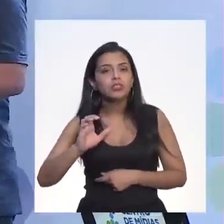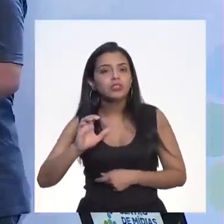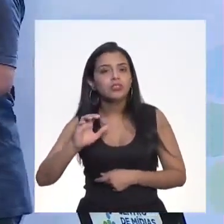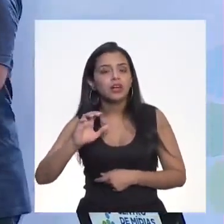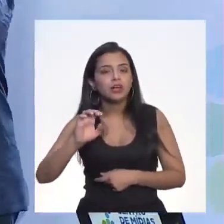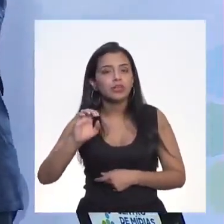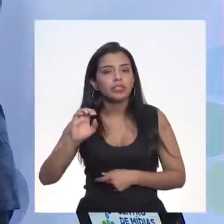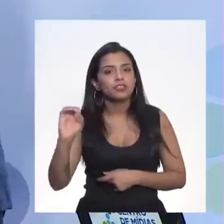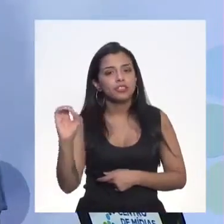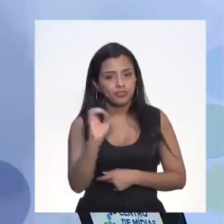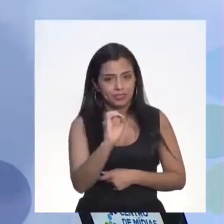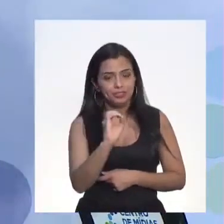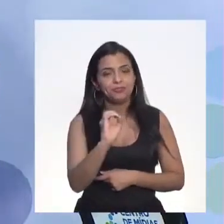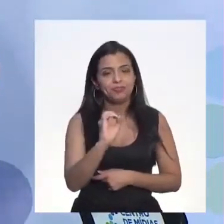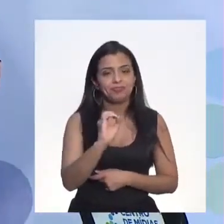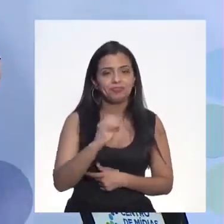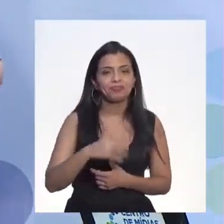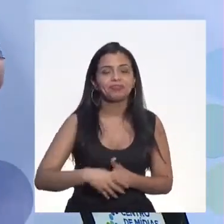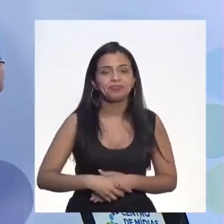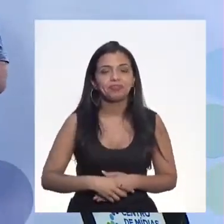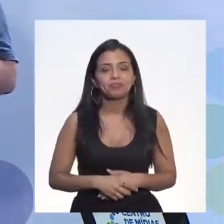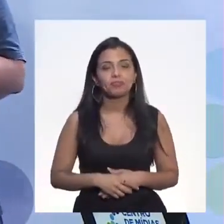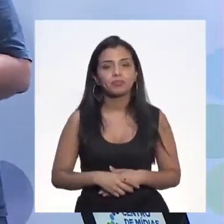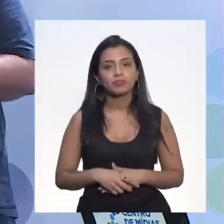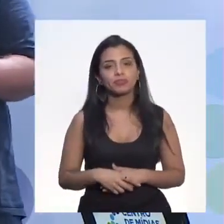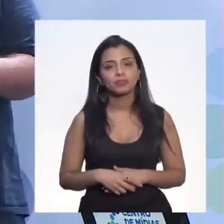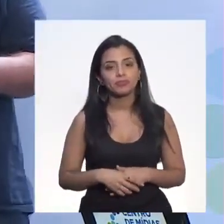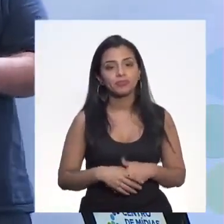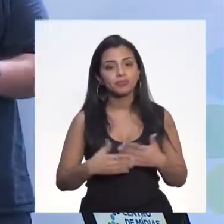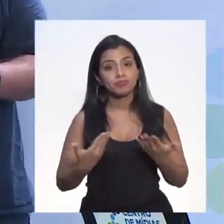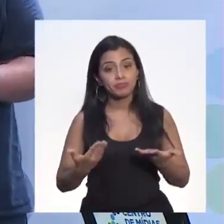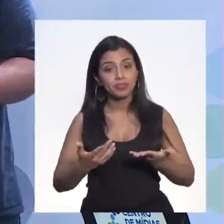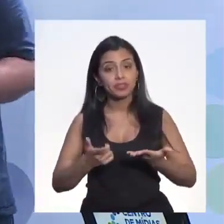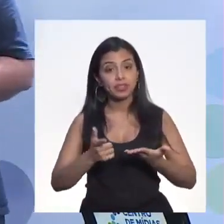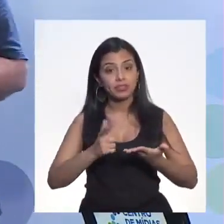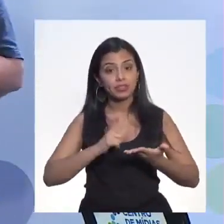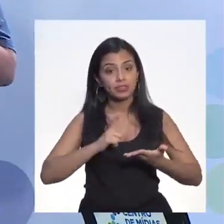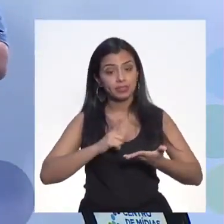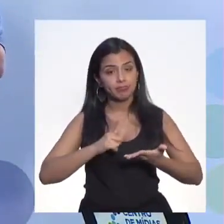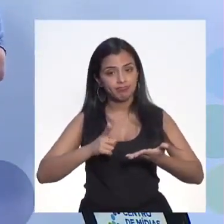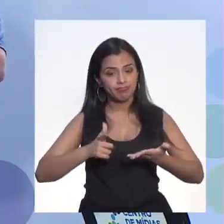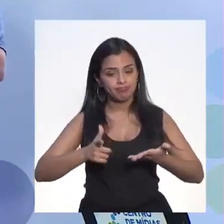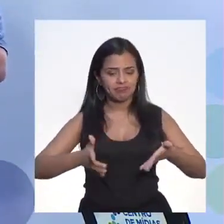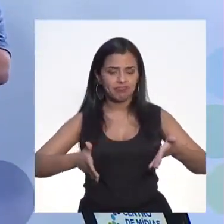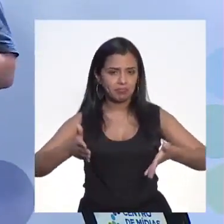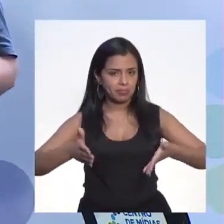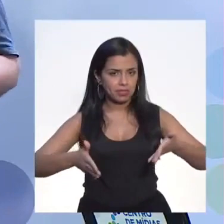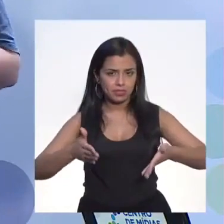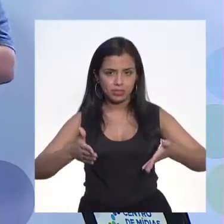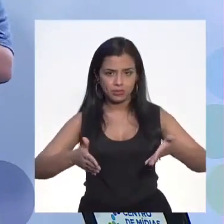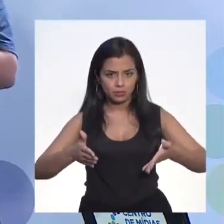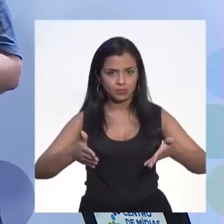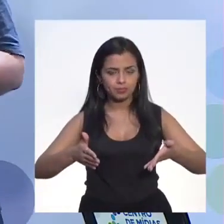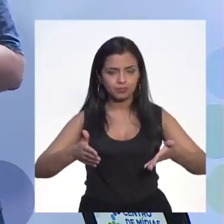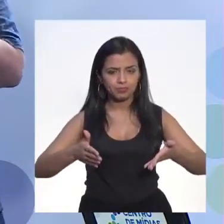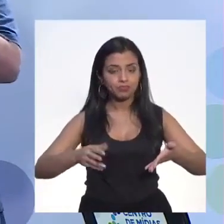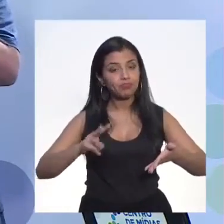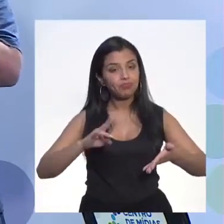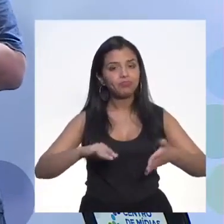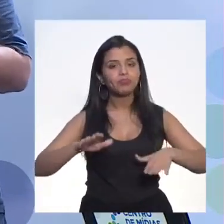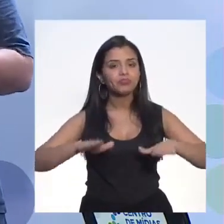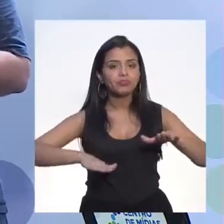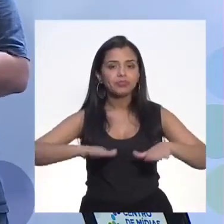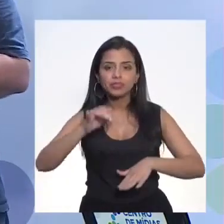essas influências que tem aí da massa tropical atlântica, então períodos aí de maior estiagem. Então você tem períodos, por exemplo, na região